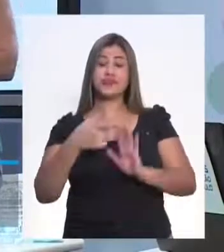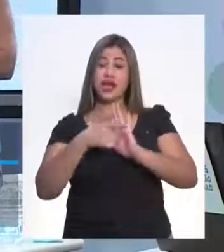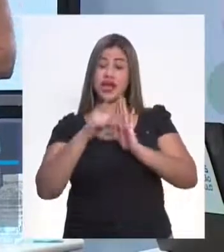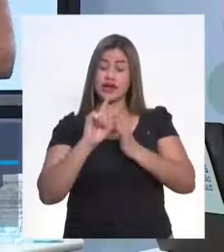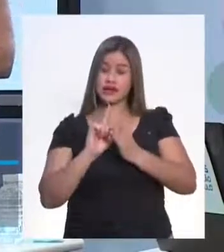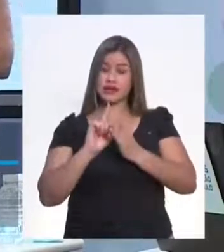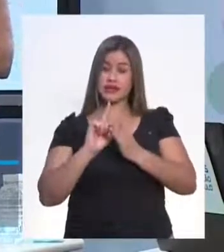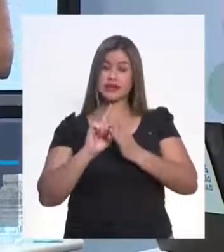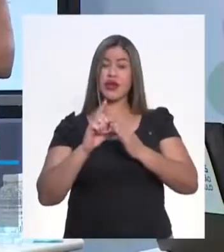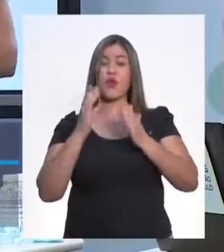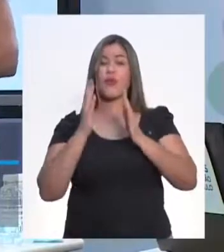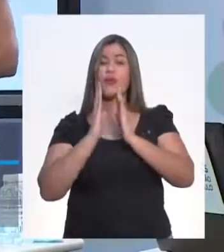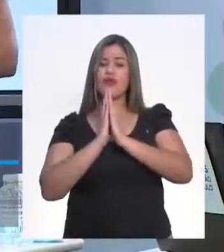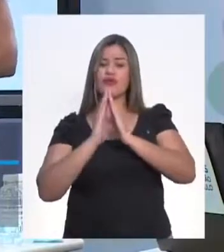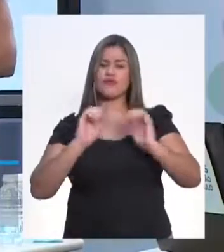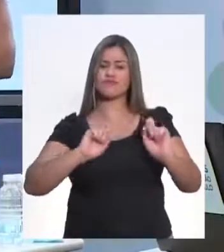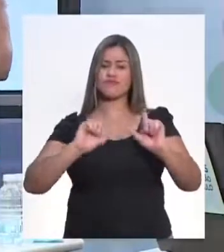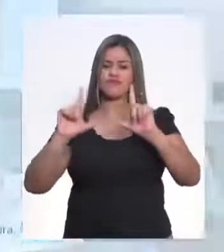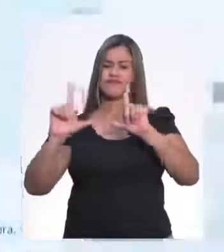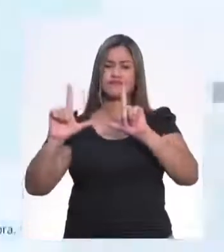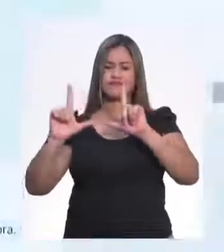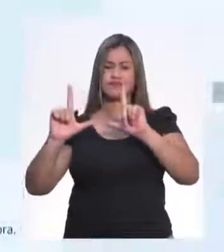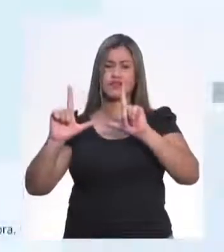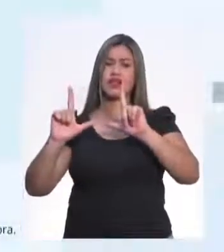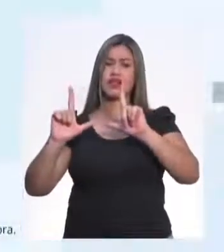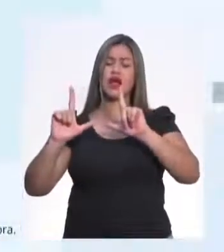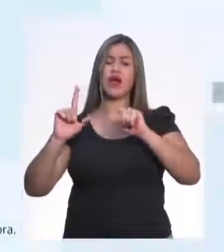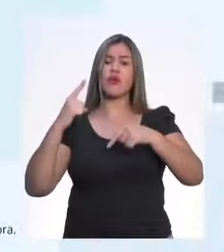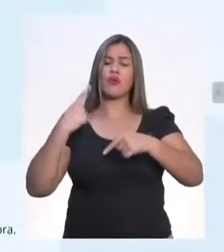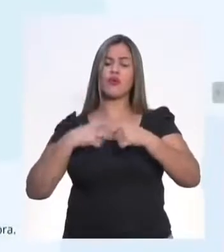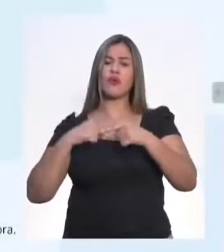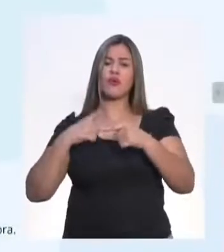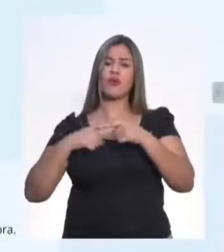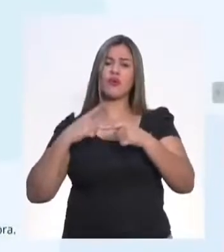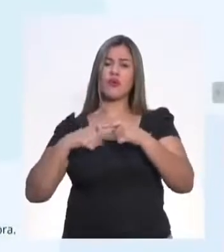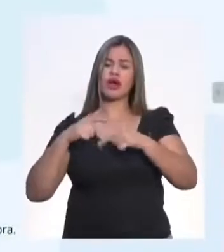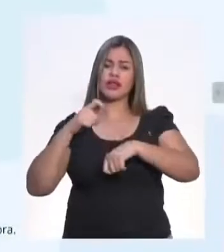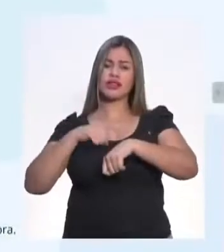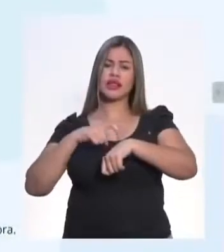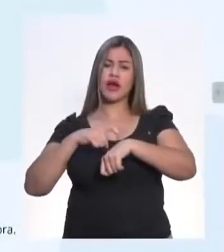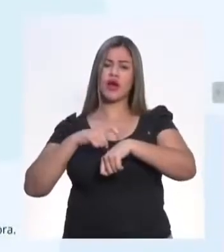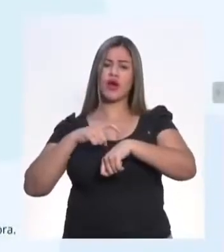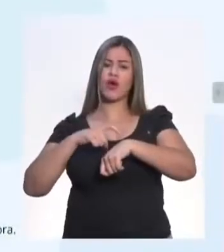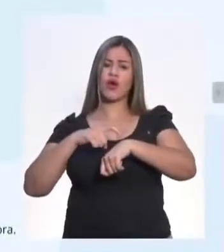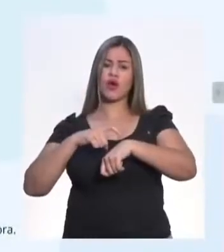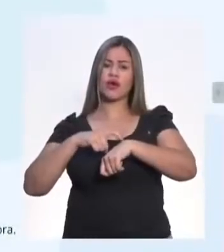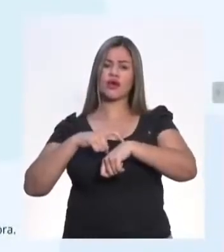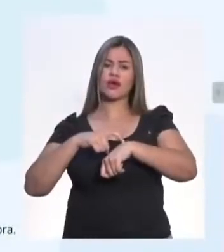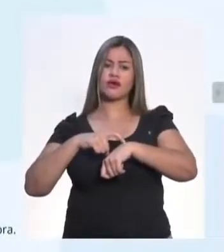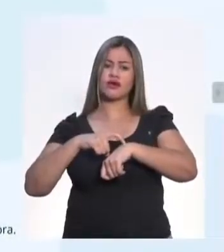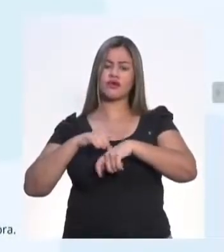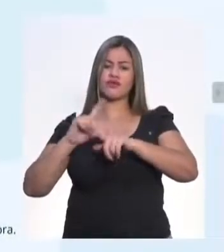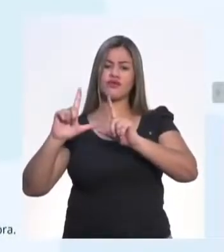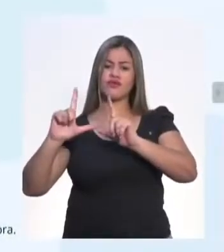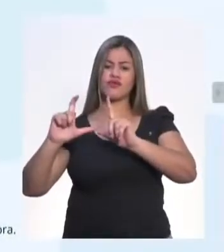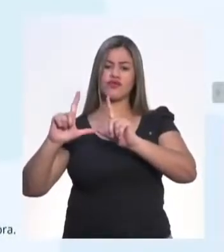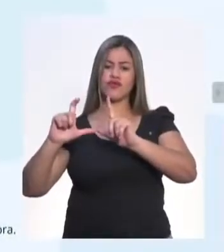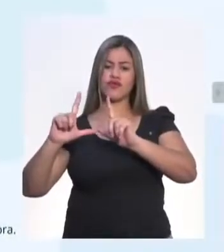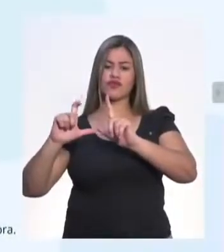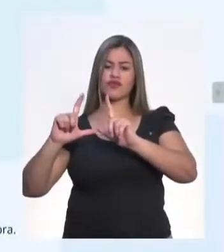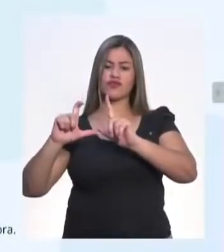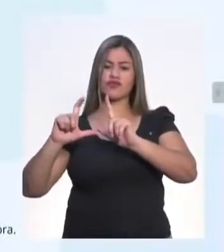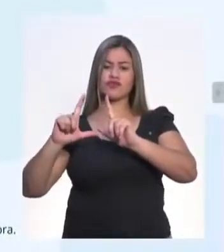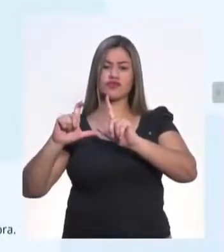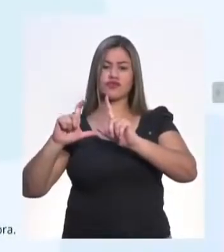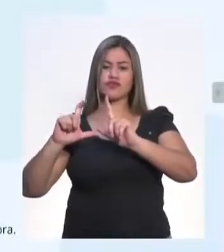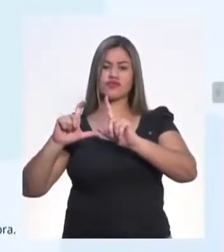por favor, projeta essa tela para eles, porque na hora de eu pedir falar para vocês dar um print aí, a